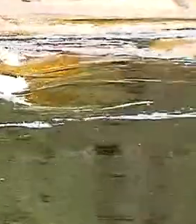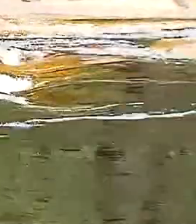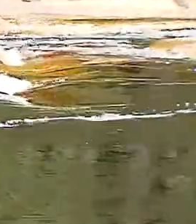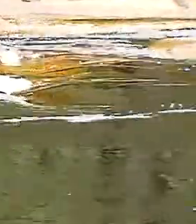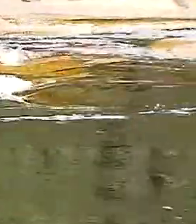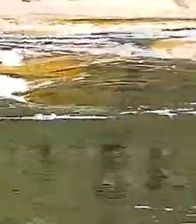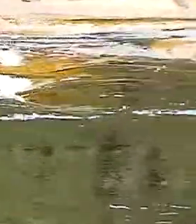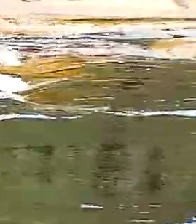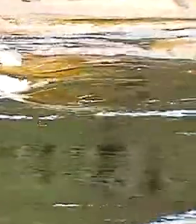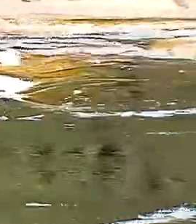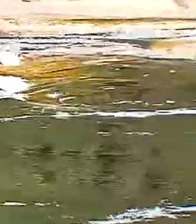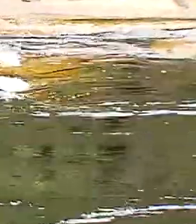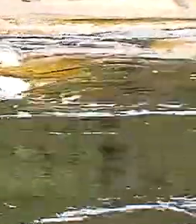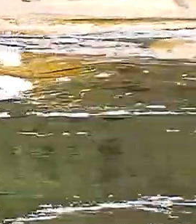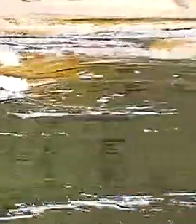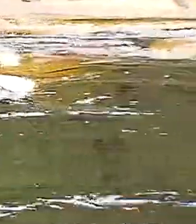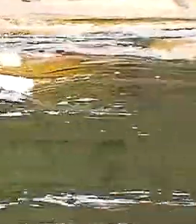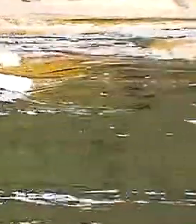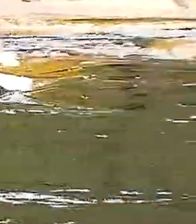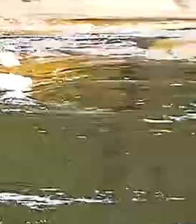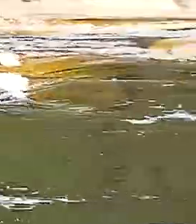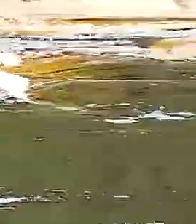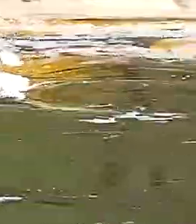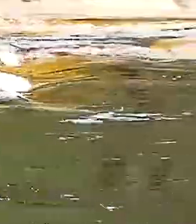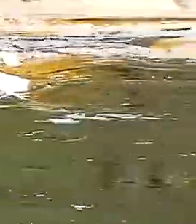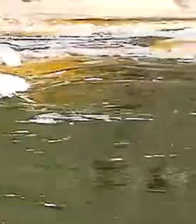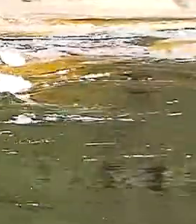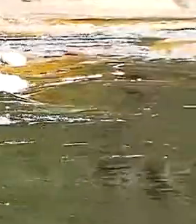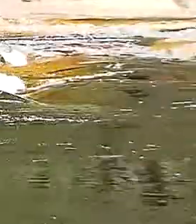Tchau, tchau.